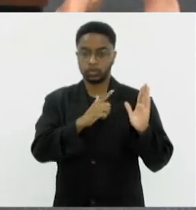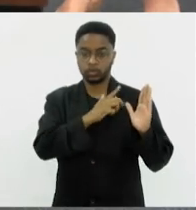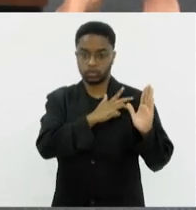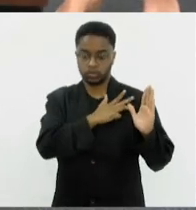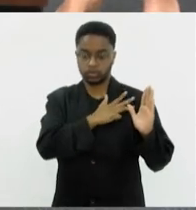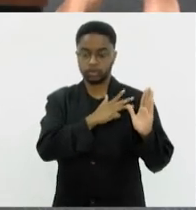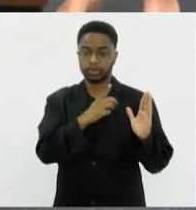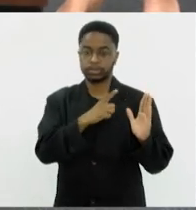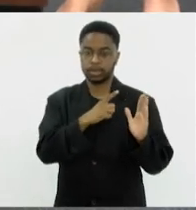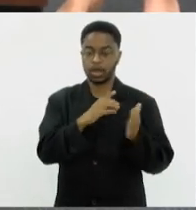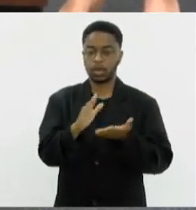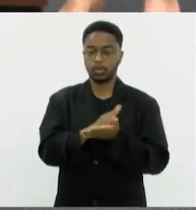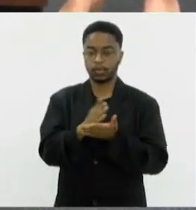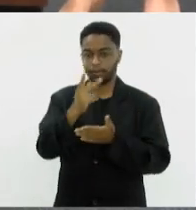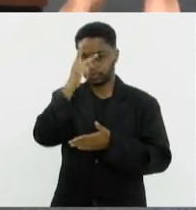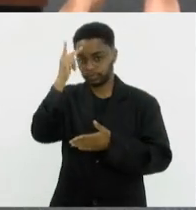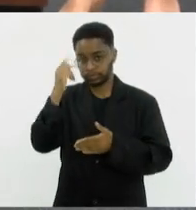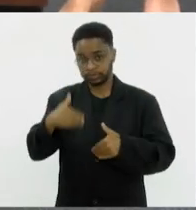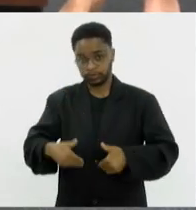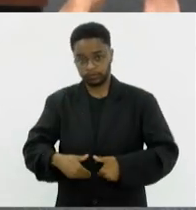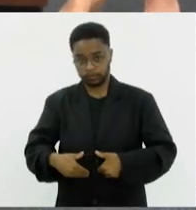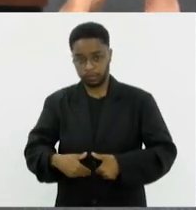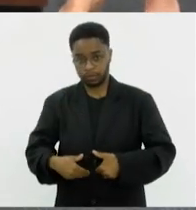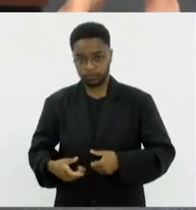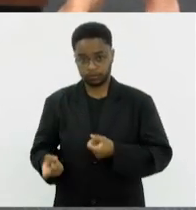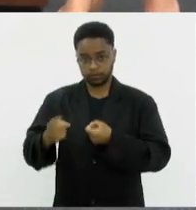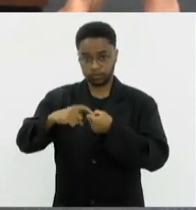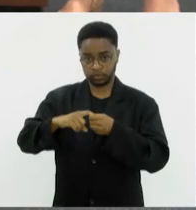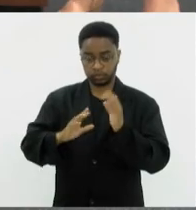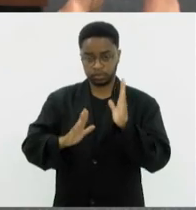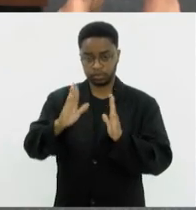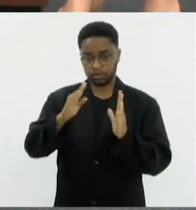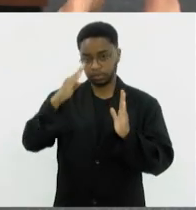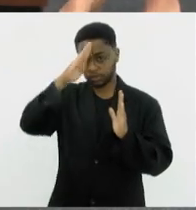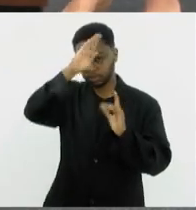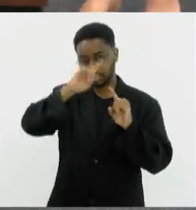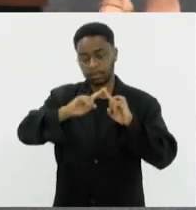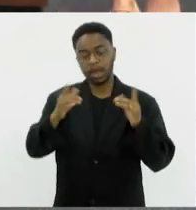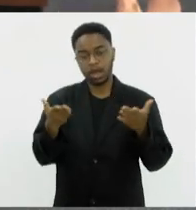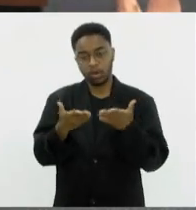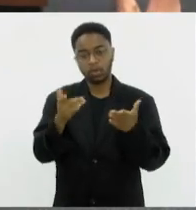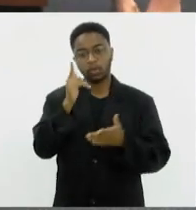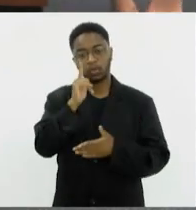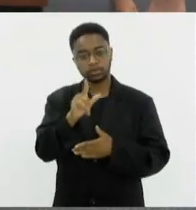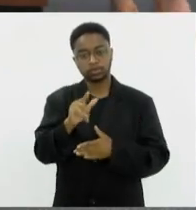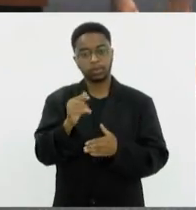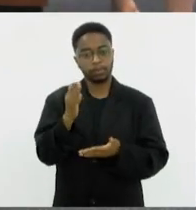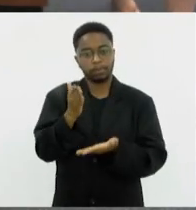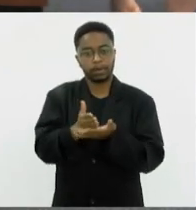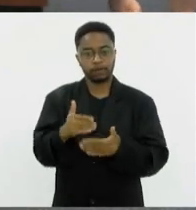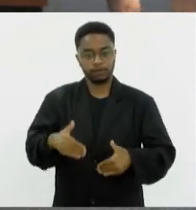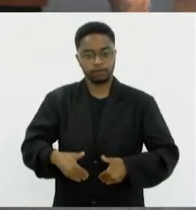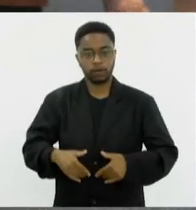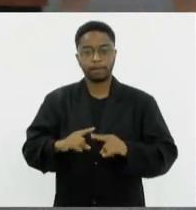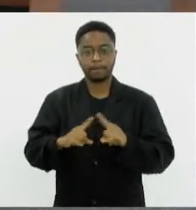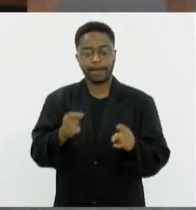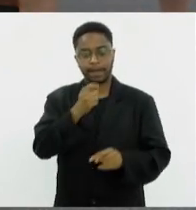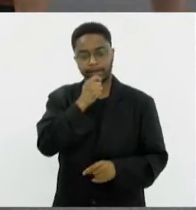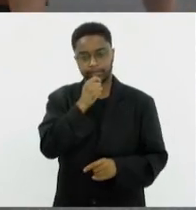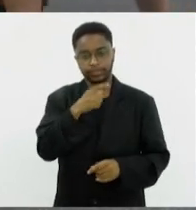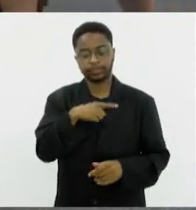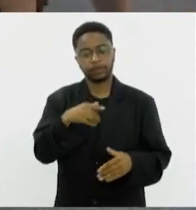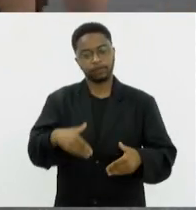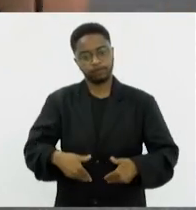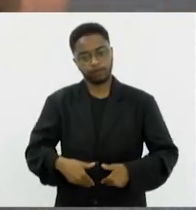tinham voltado para o mapa da fome no governo Bolsonaro saíram desse mapa, mas essa realidade ainda persiste e a